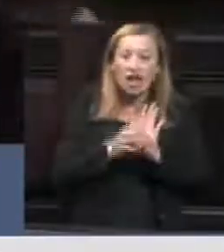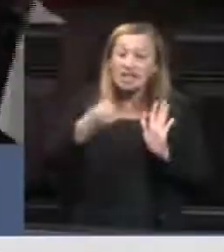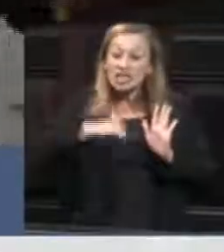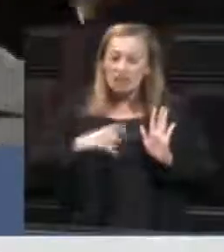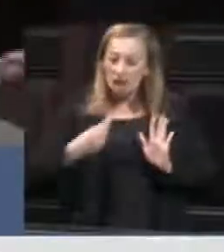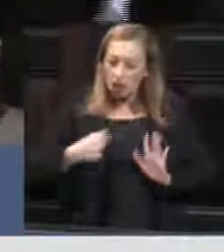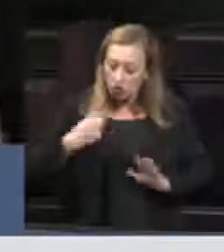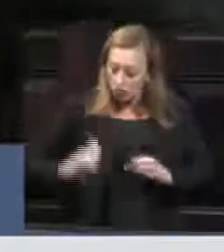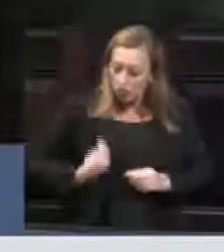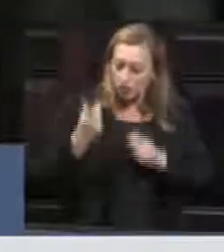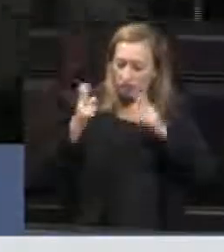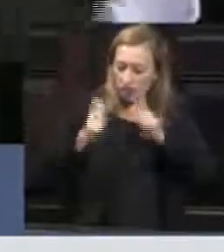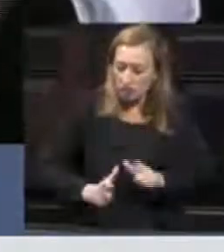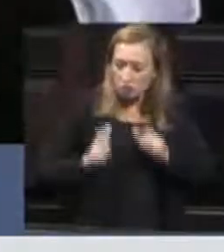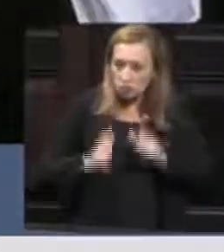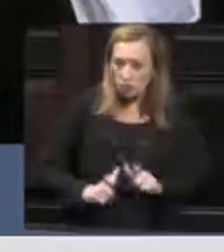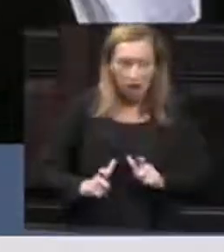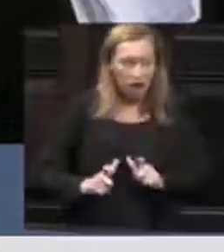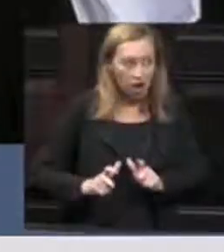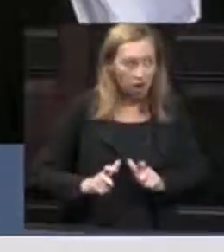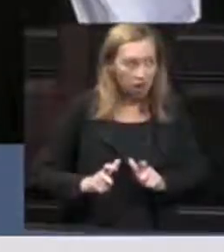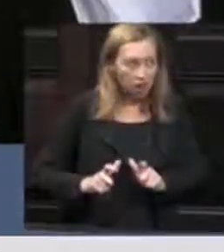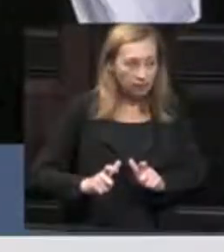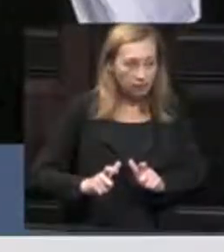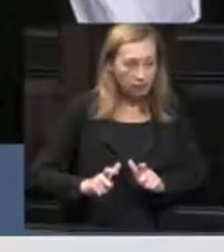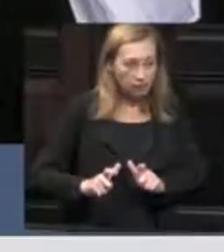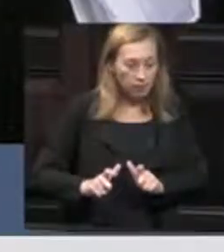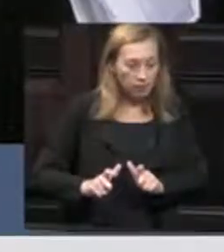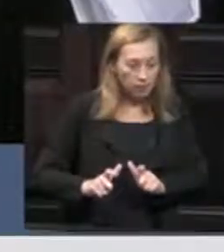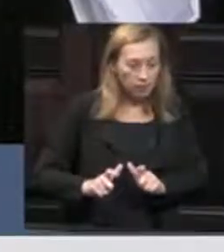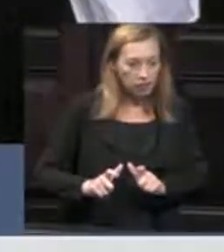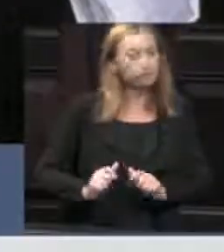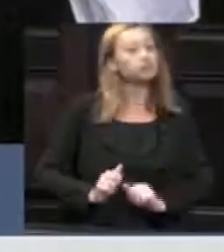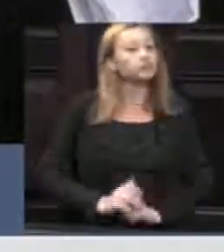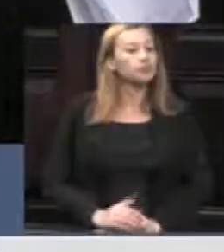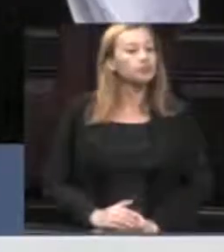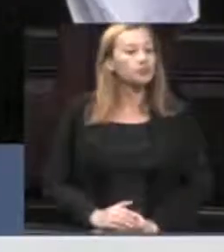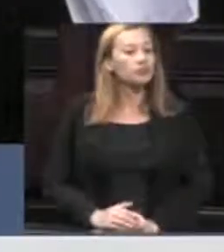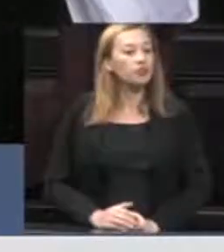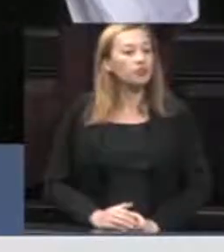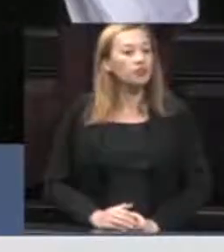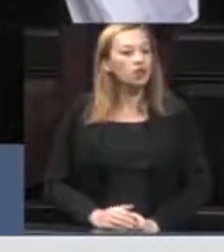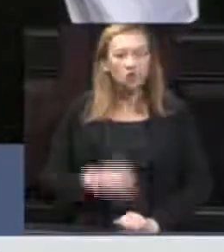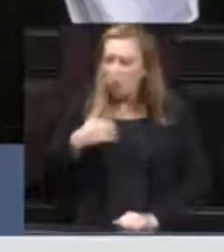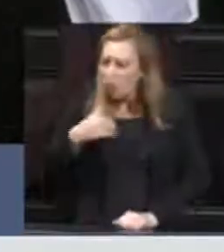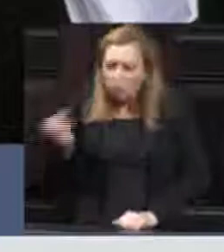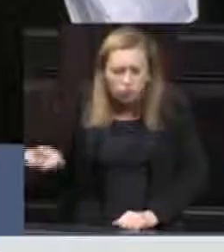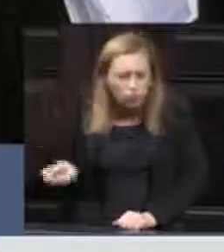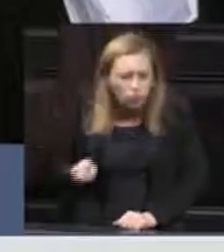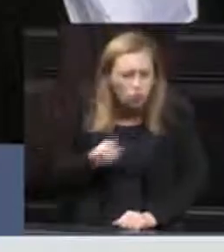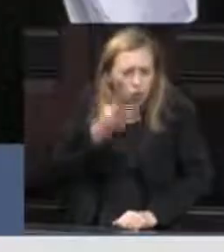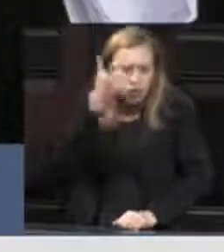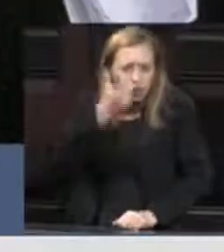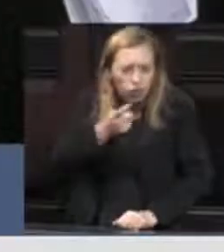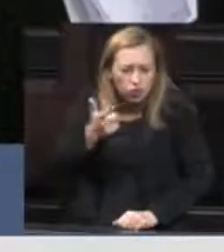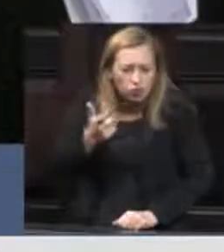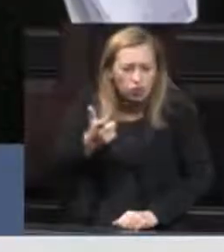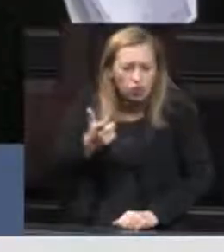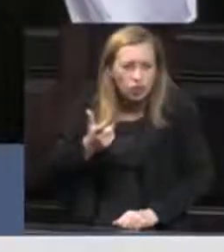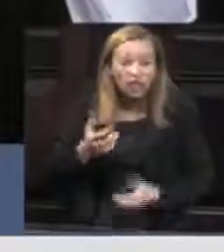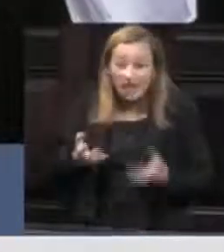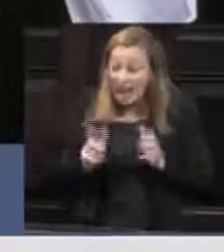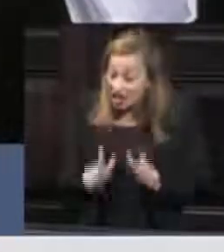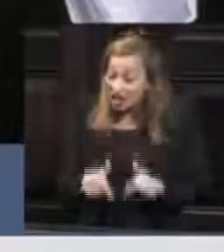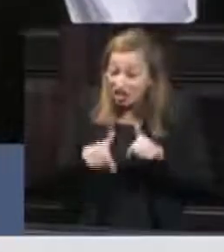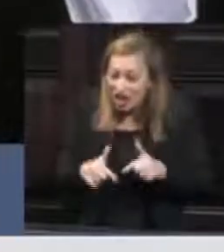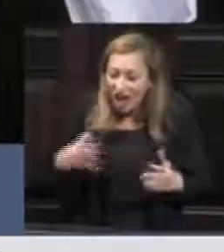aqui diante da casa das leis, e como um novato, e todo novato quer fazer tudo certinho, que nem